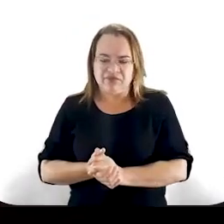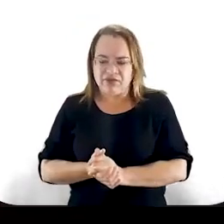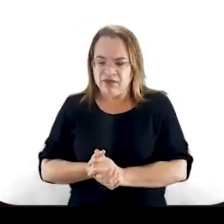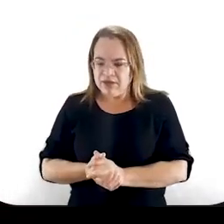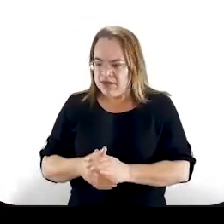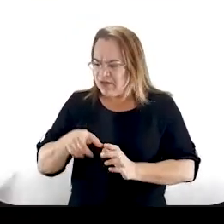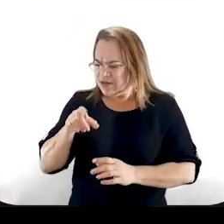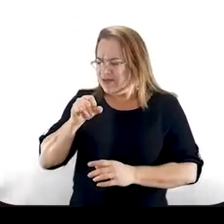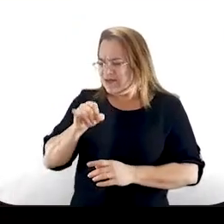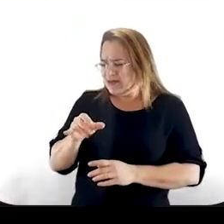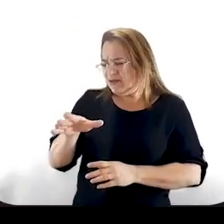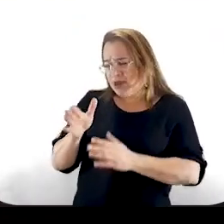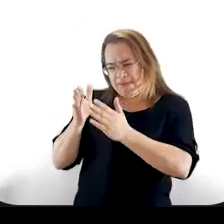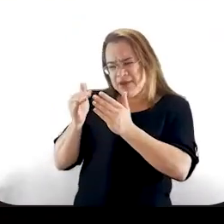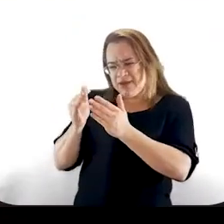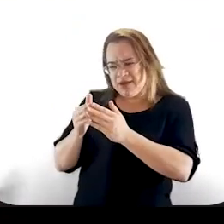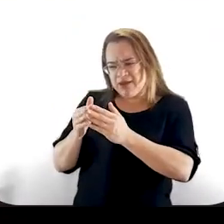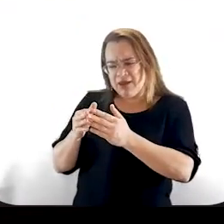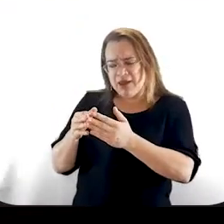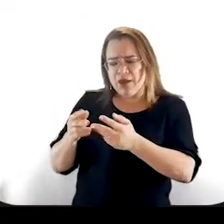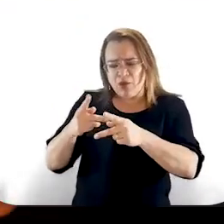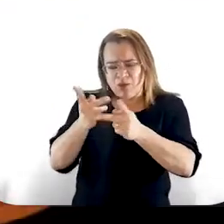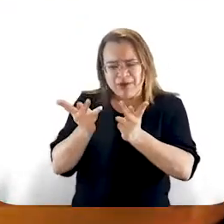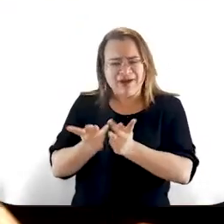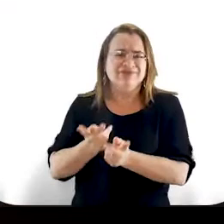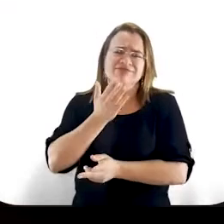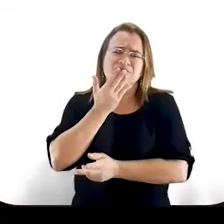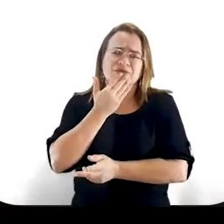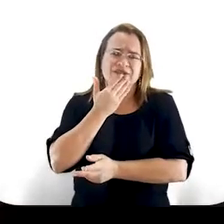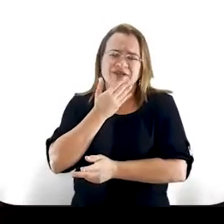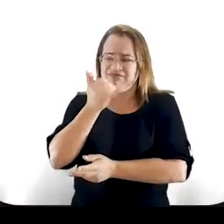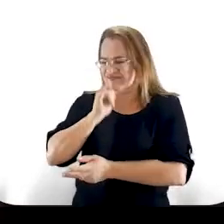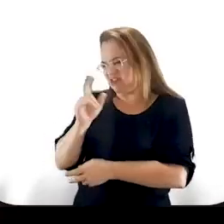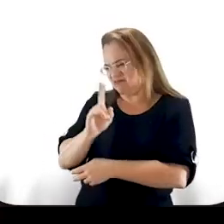vinha lhe pedir um prato de comida, ele negava.